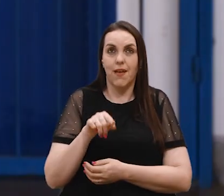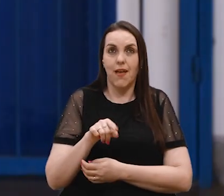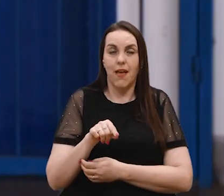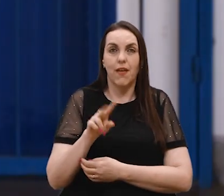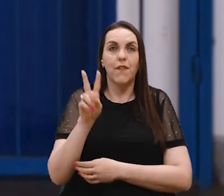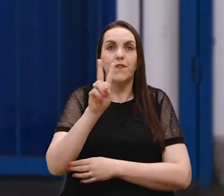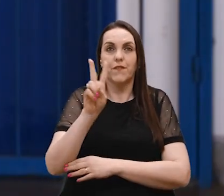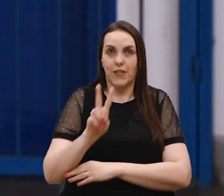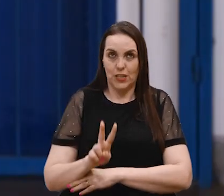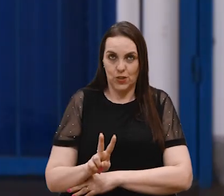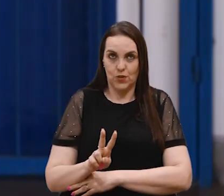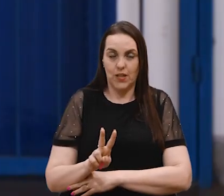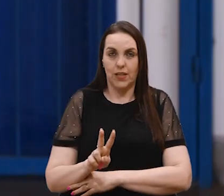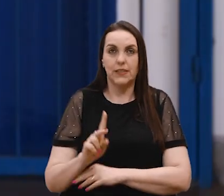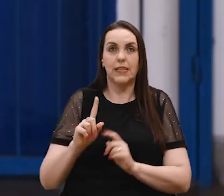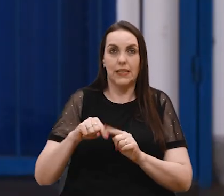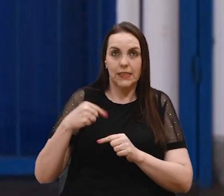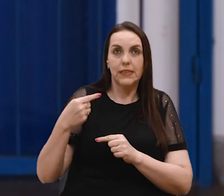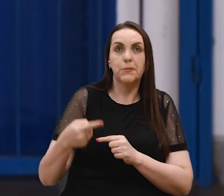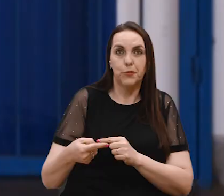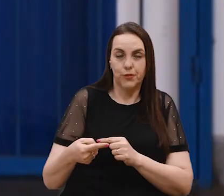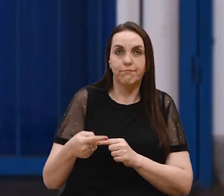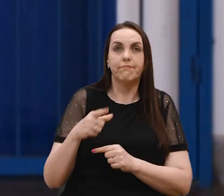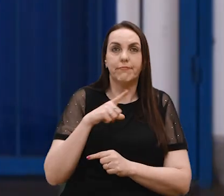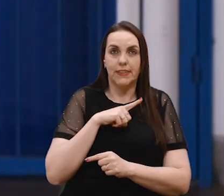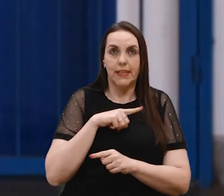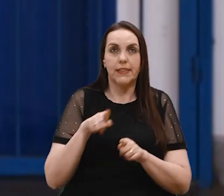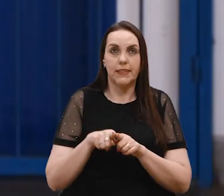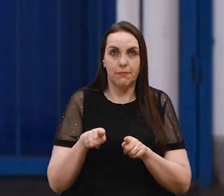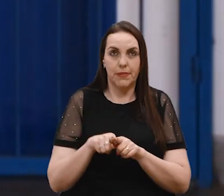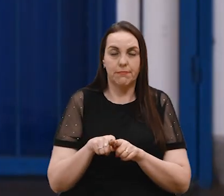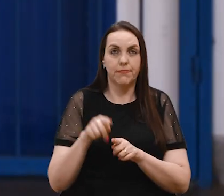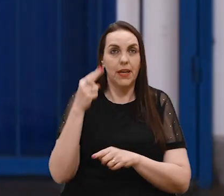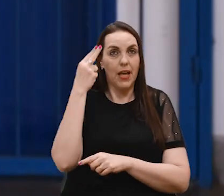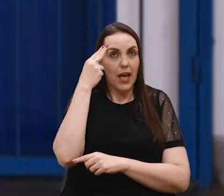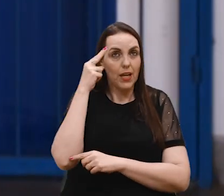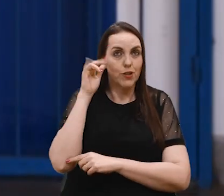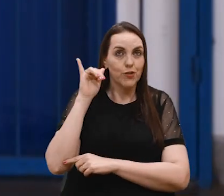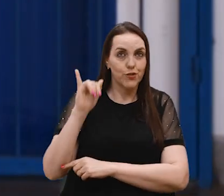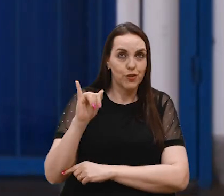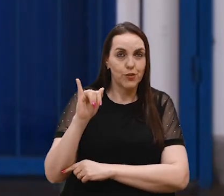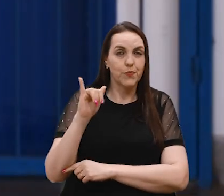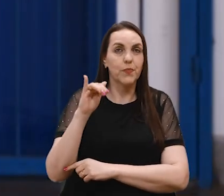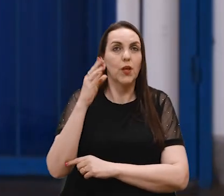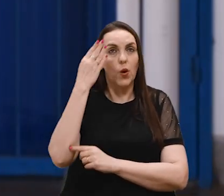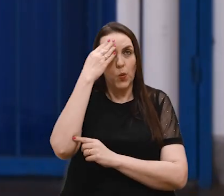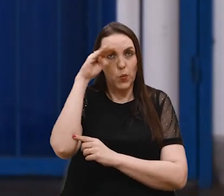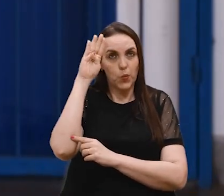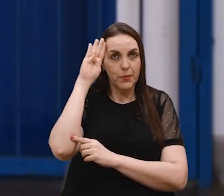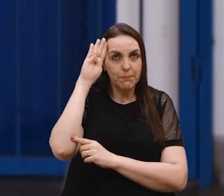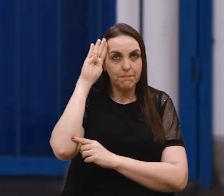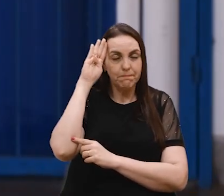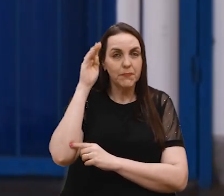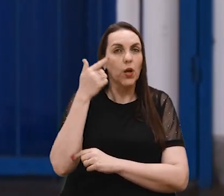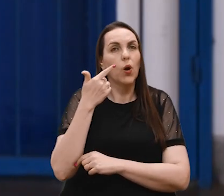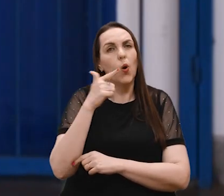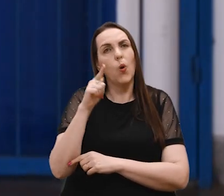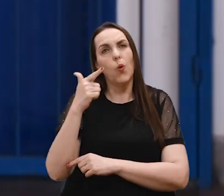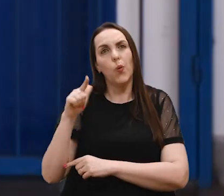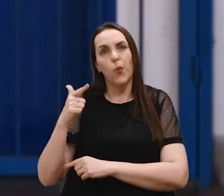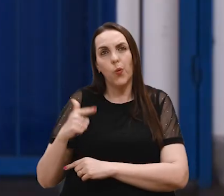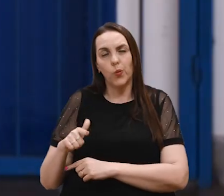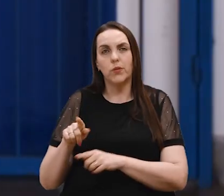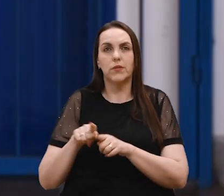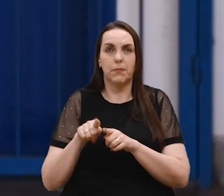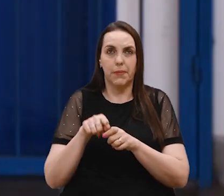é de venezuelanos e depois tem haitianos, cubanos e outras,